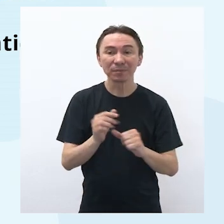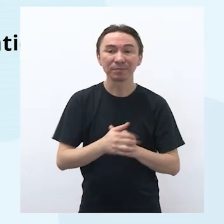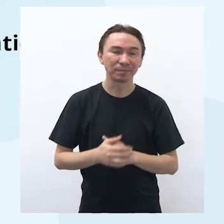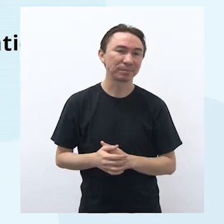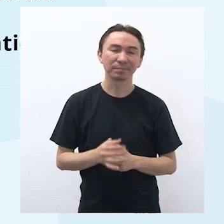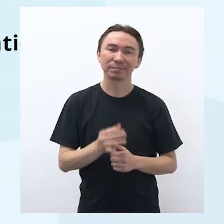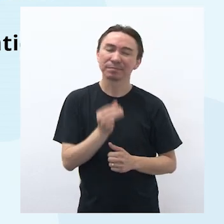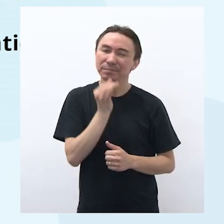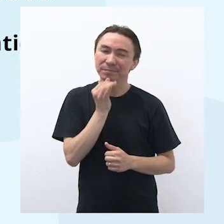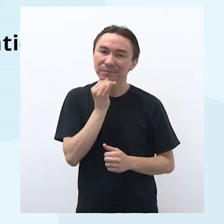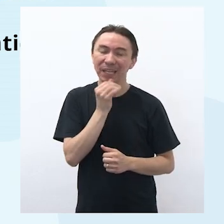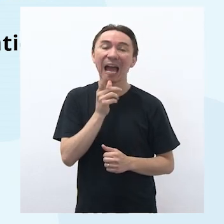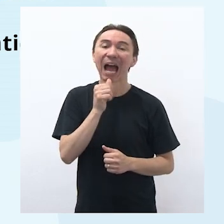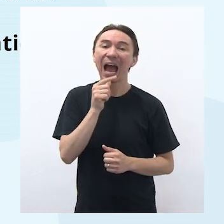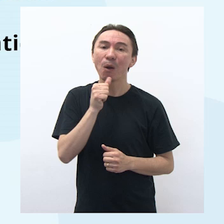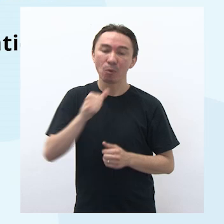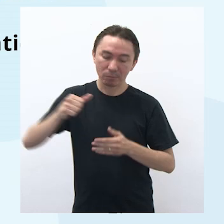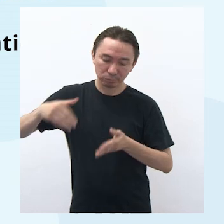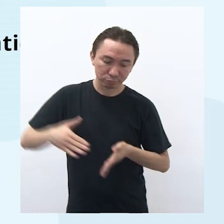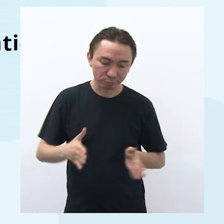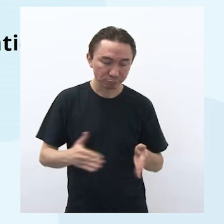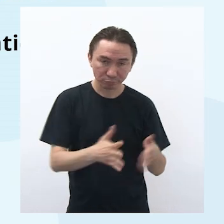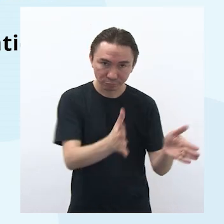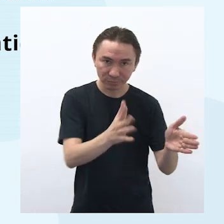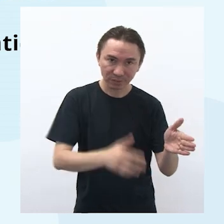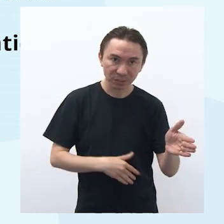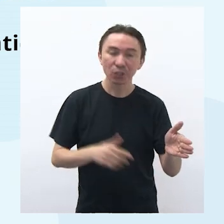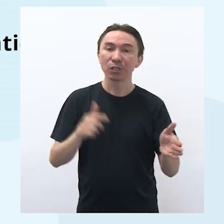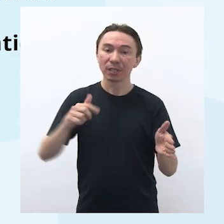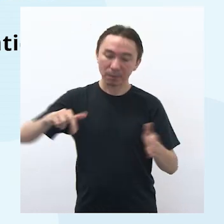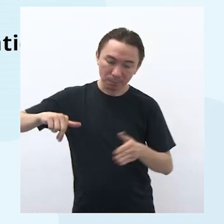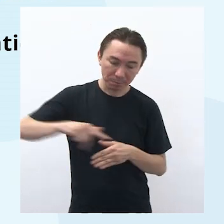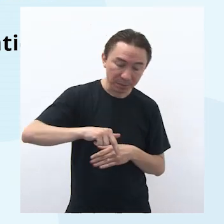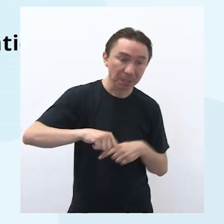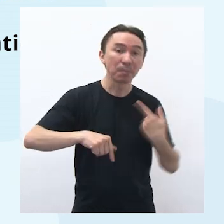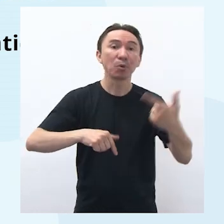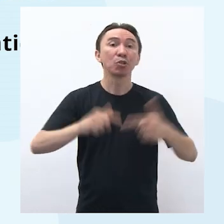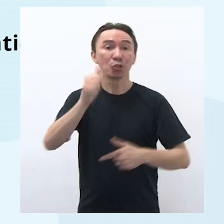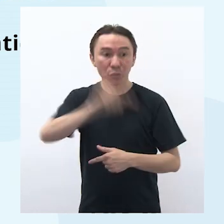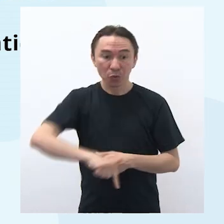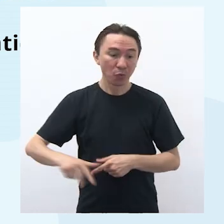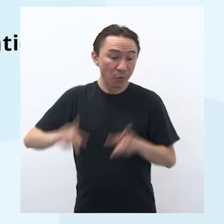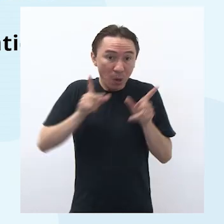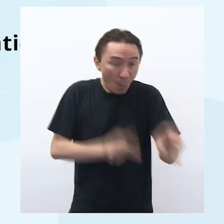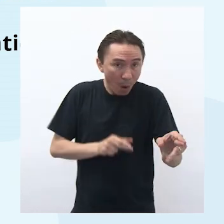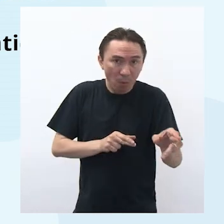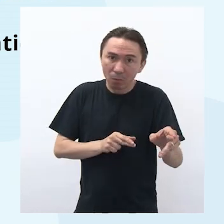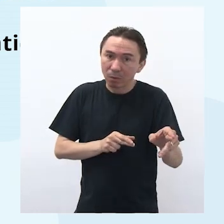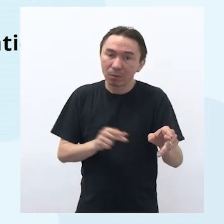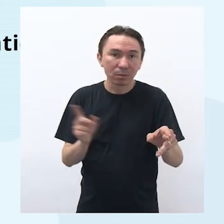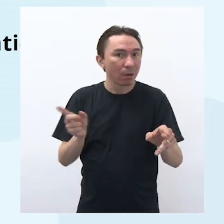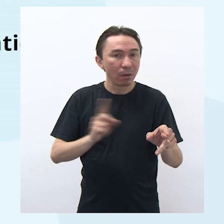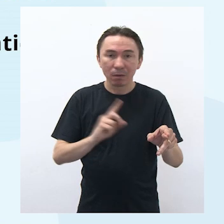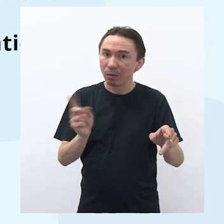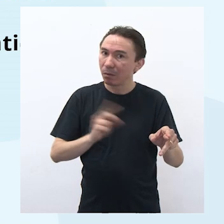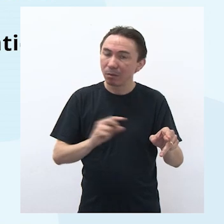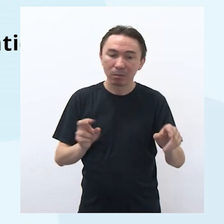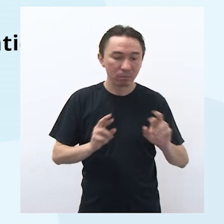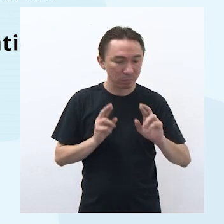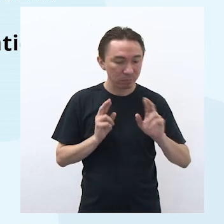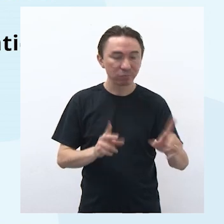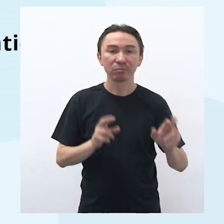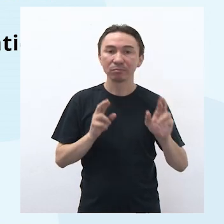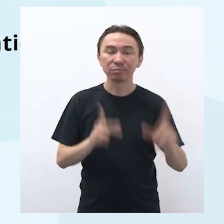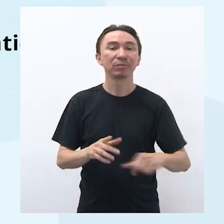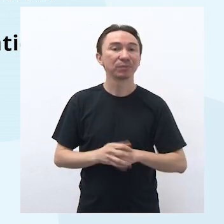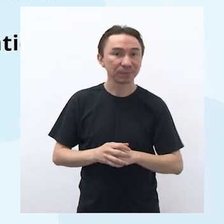mesmo rio uma segunda vez, pois quando isso acontece, já não se é o mesmo, assim como